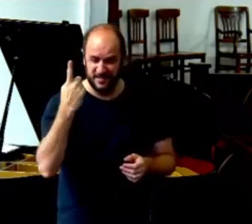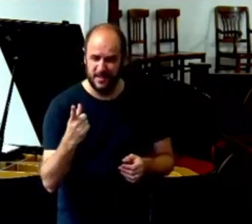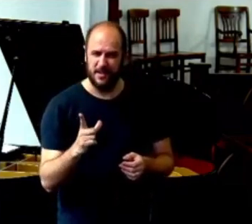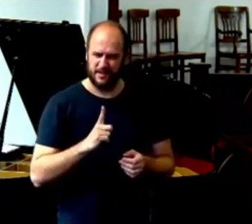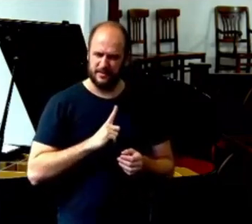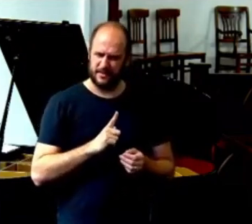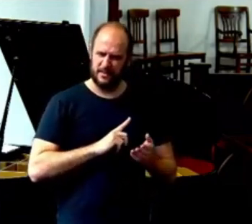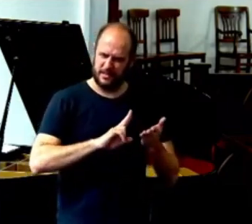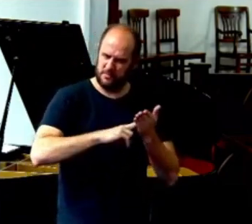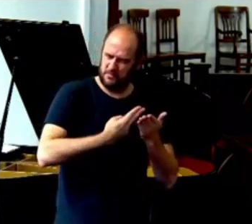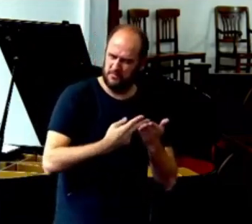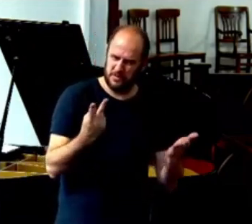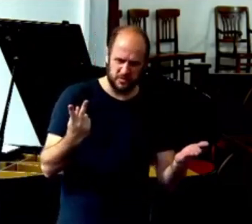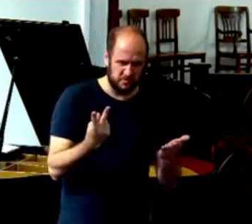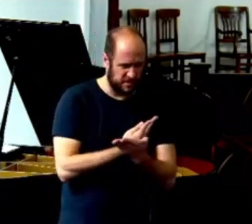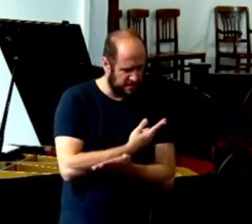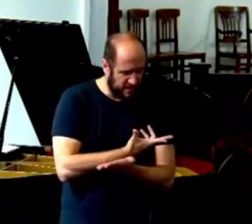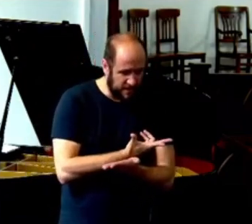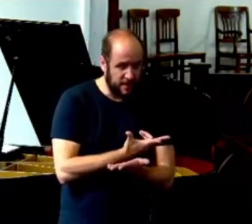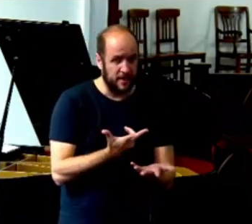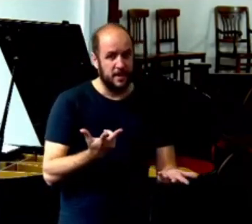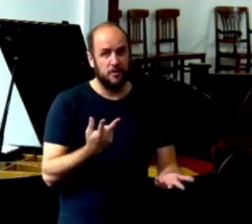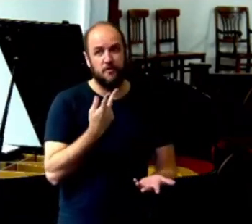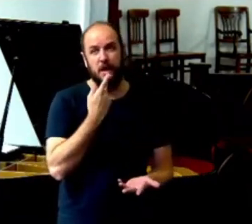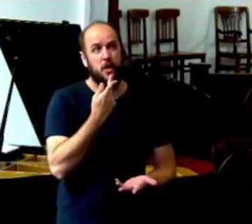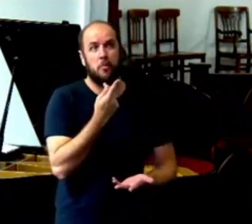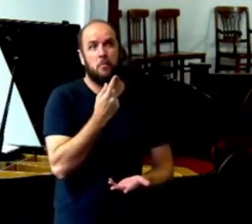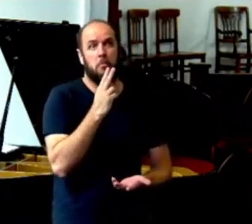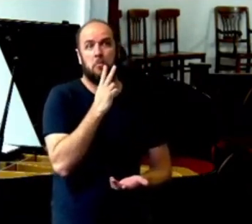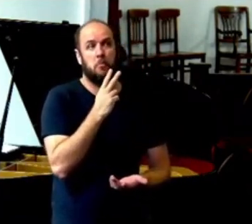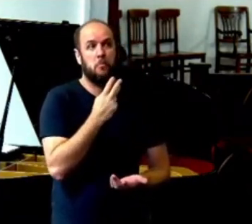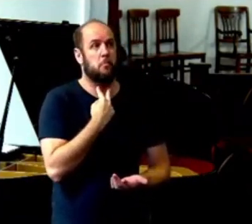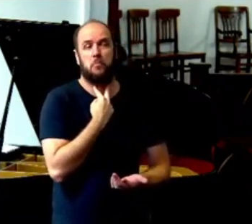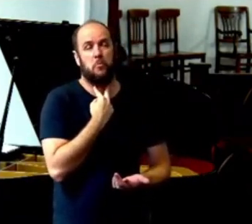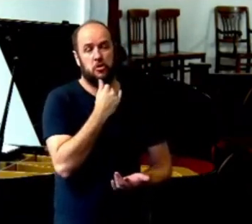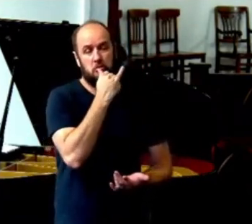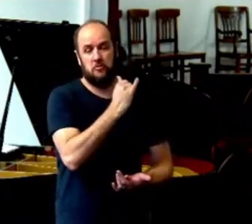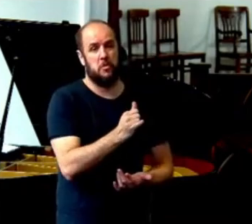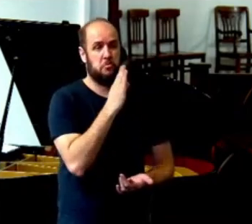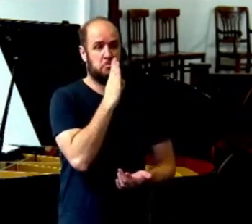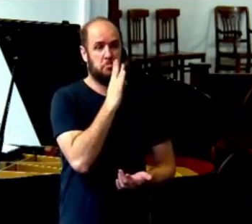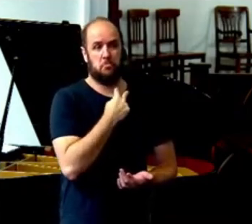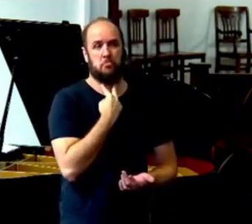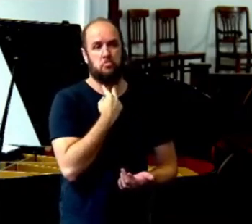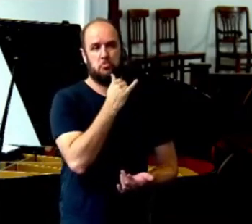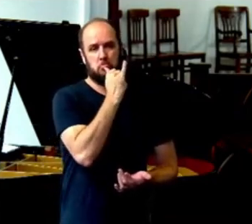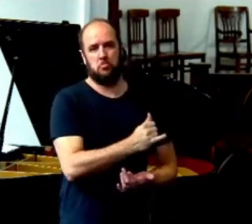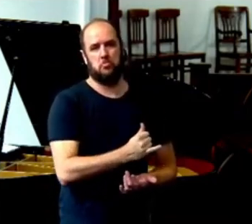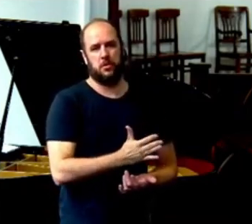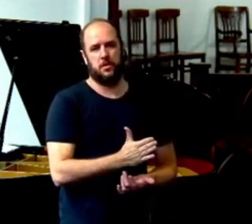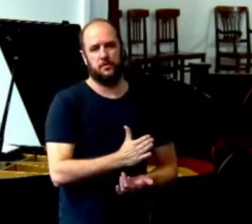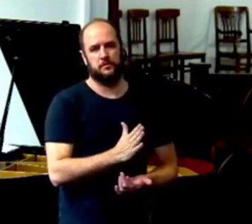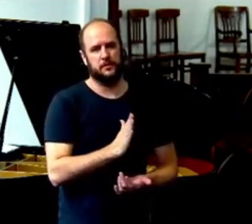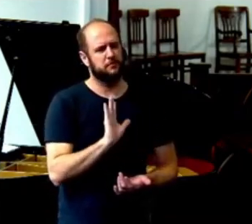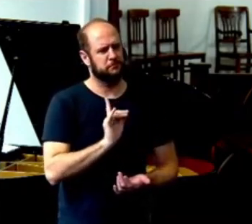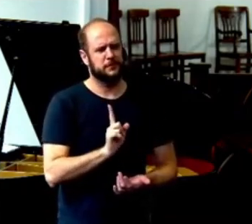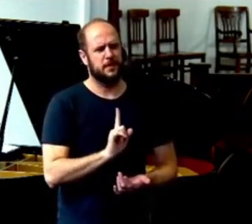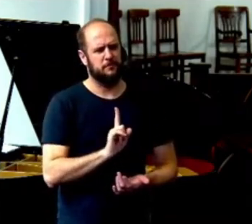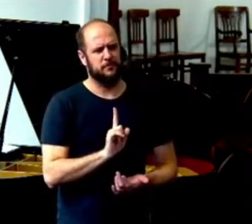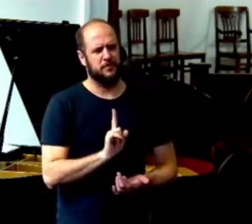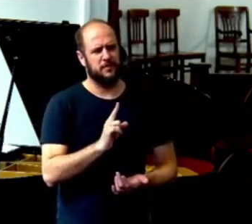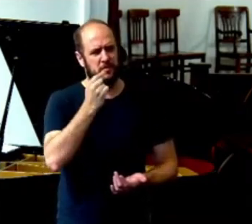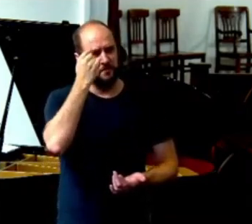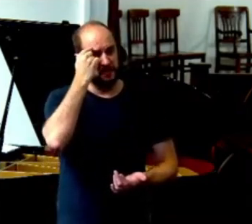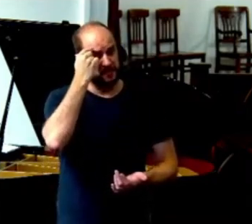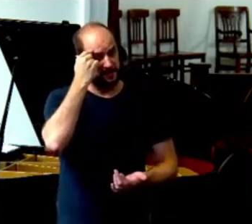nesta má interpretação é que você não pode falar nada. A implicação lógica para